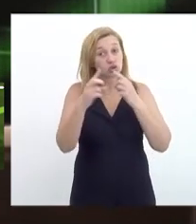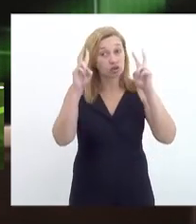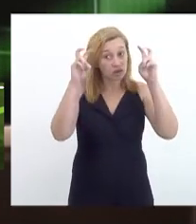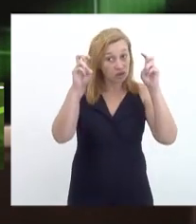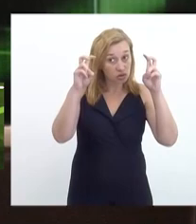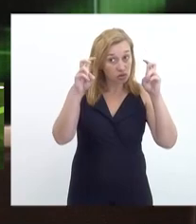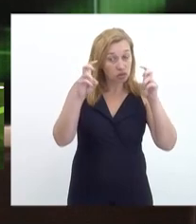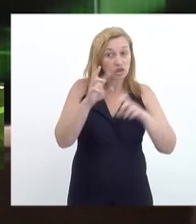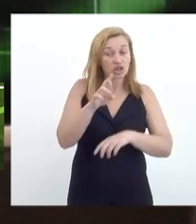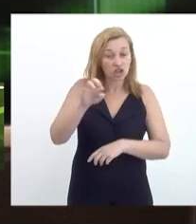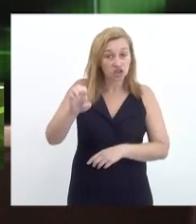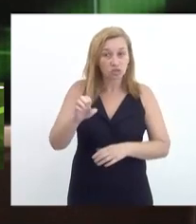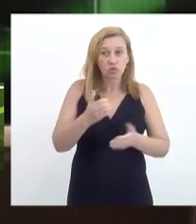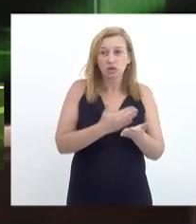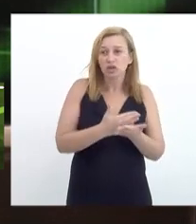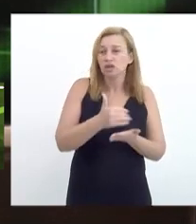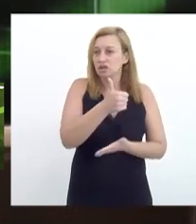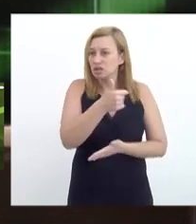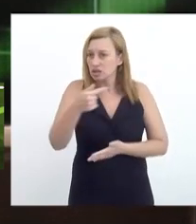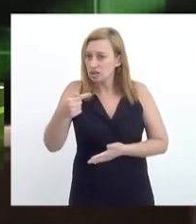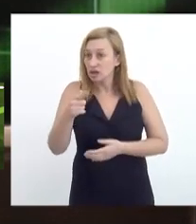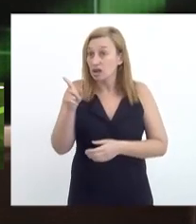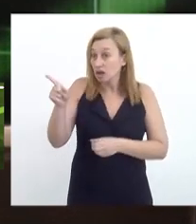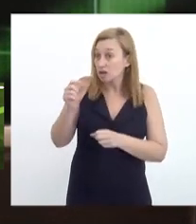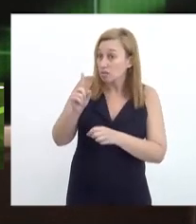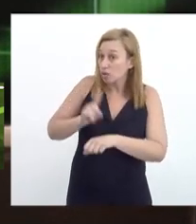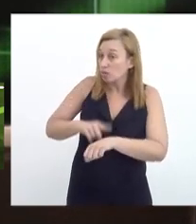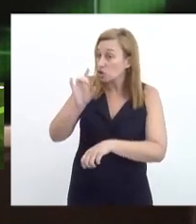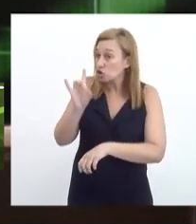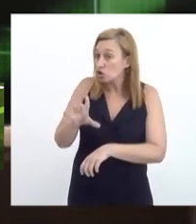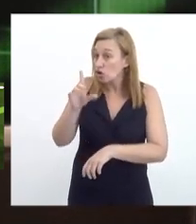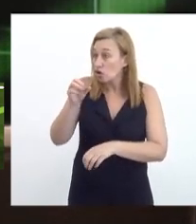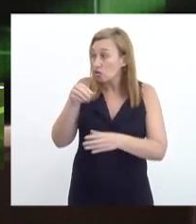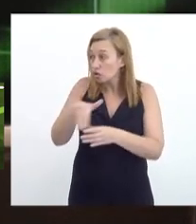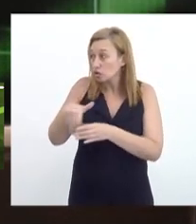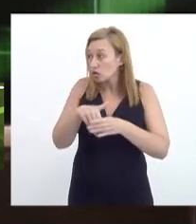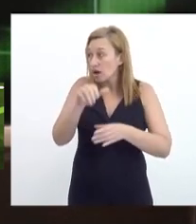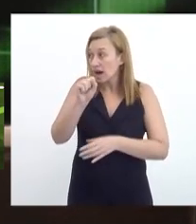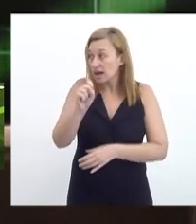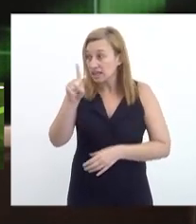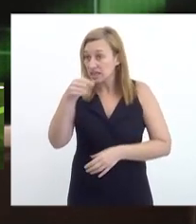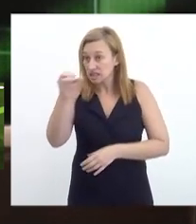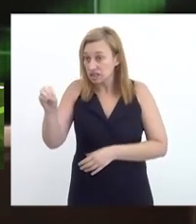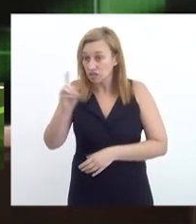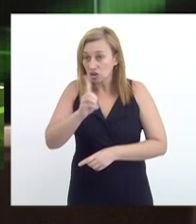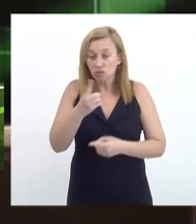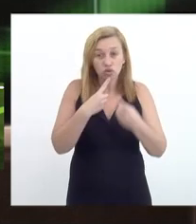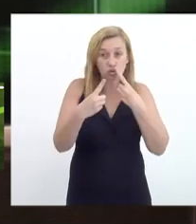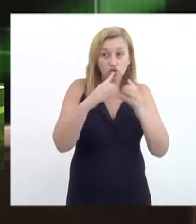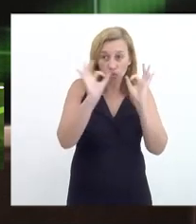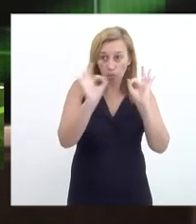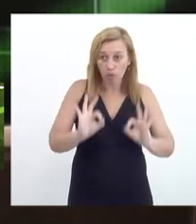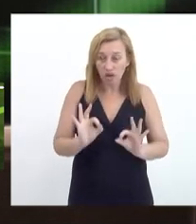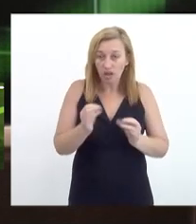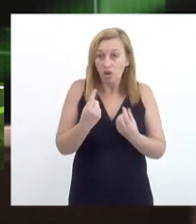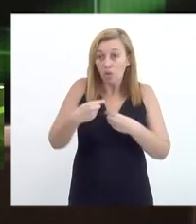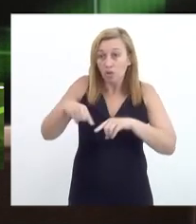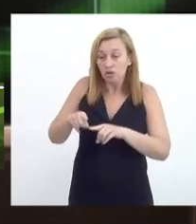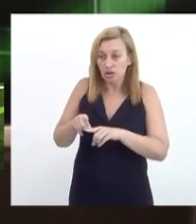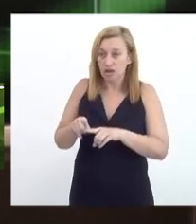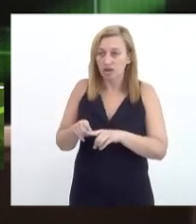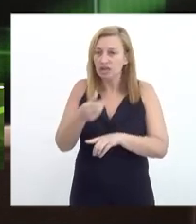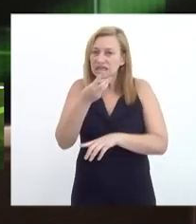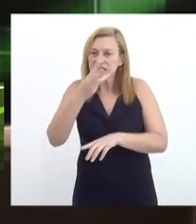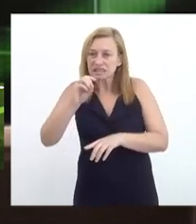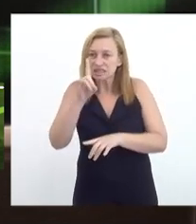regime Desde 17 Naquele momento A gente só votou A adesão E não discutimos nada Ao contrário Nós vamos estar quase